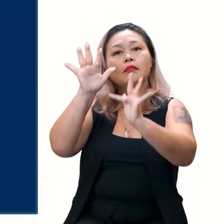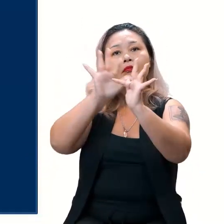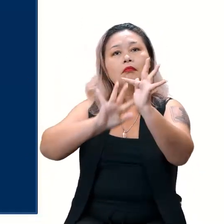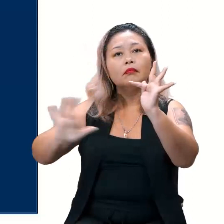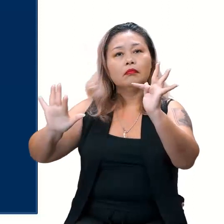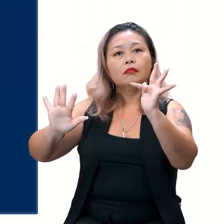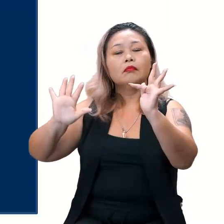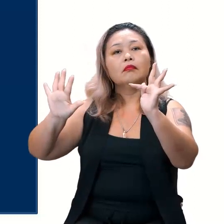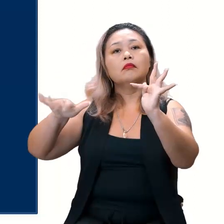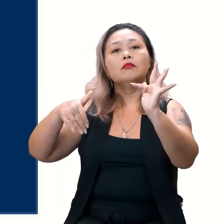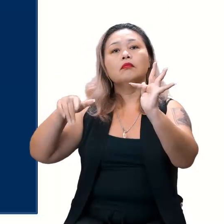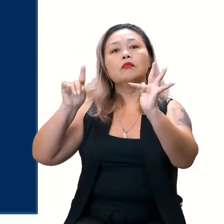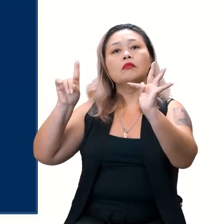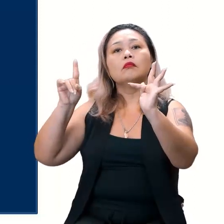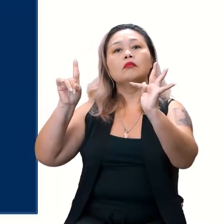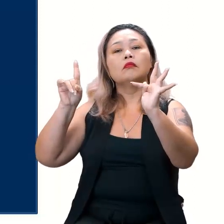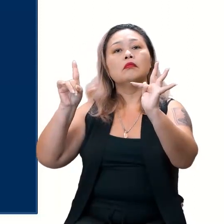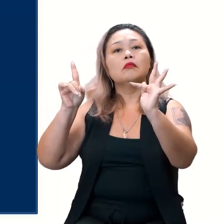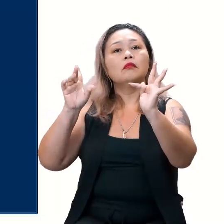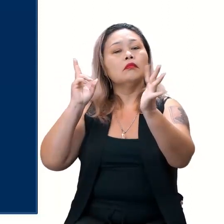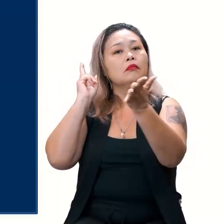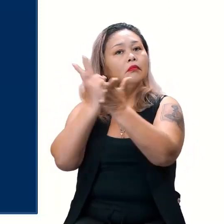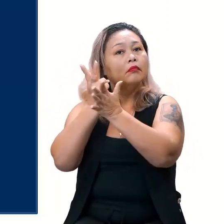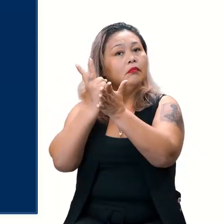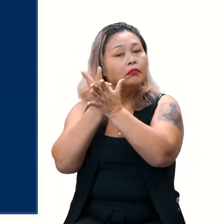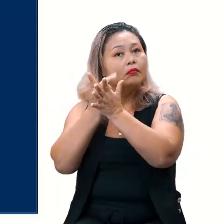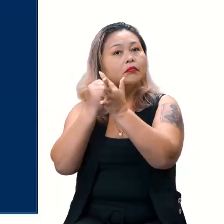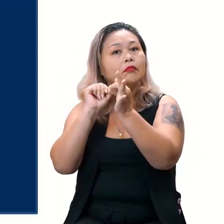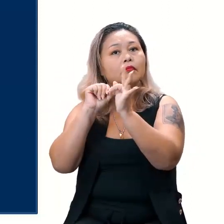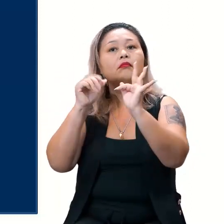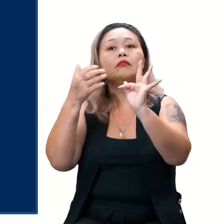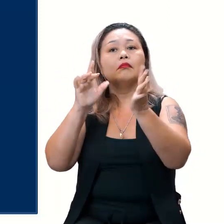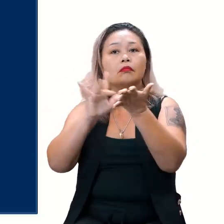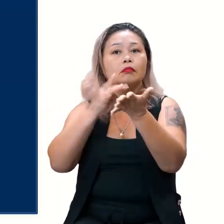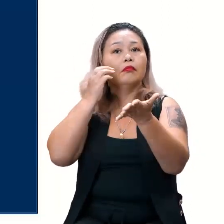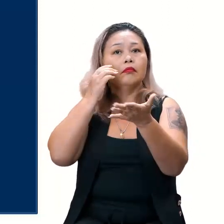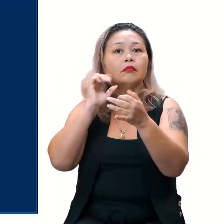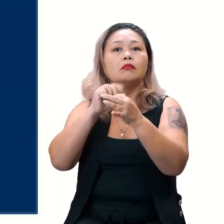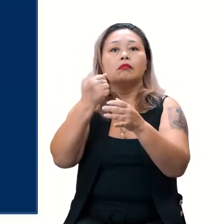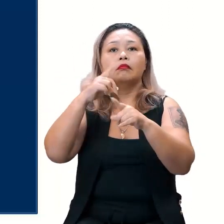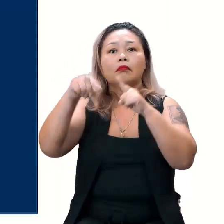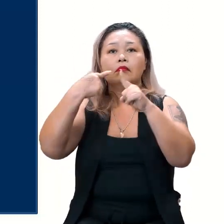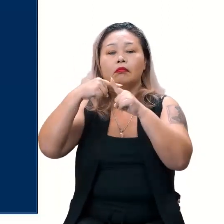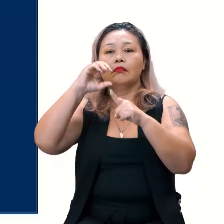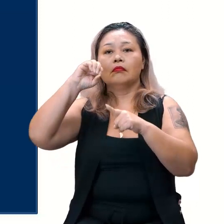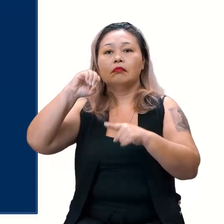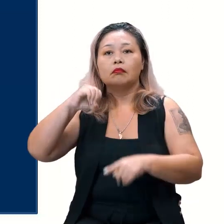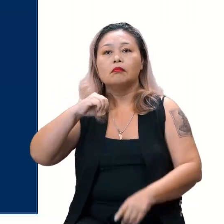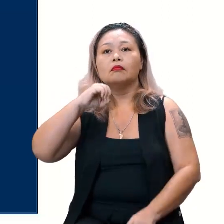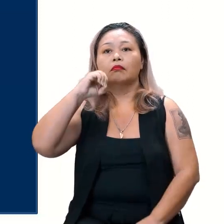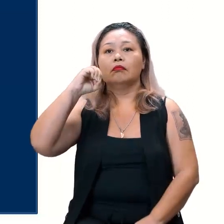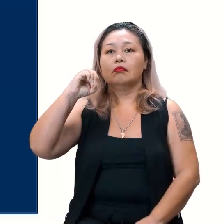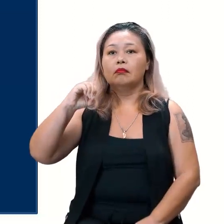função abaixo, a mesma função, plano do celular, f de x igual a 20 mais